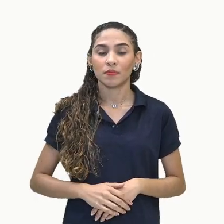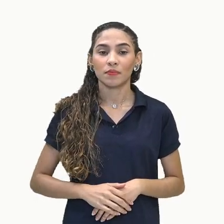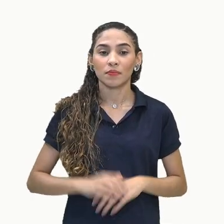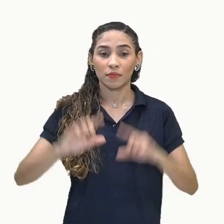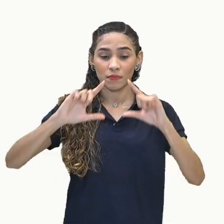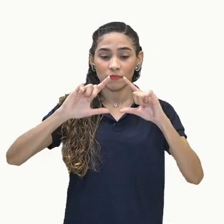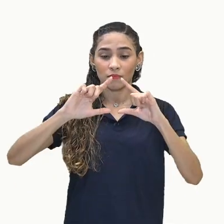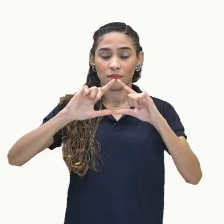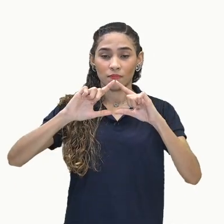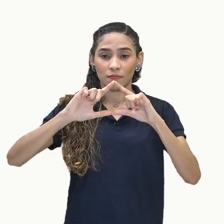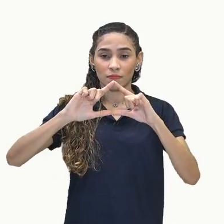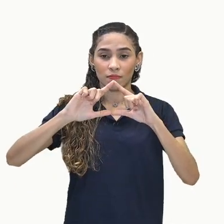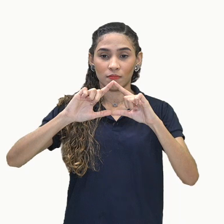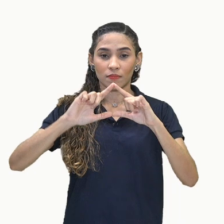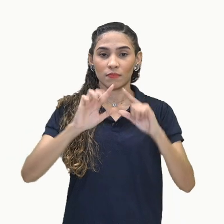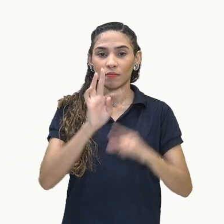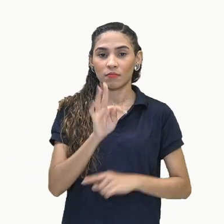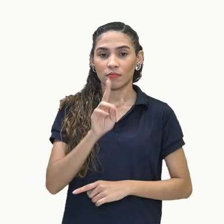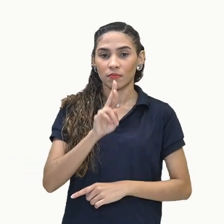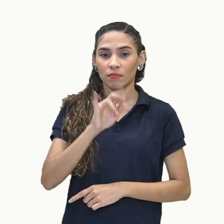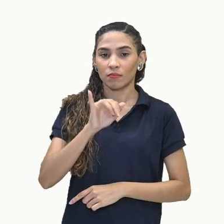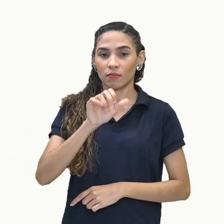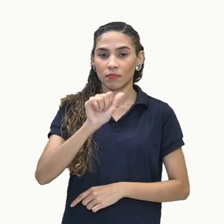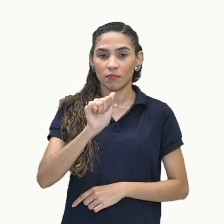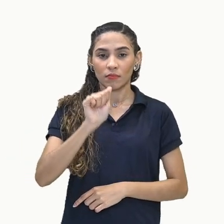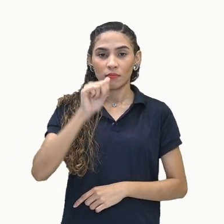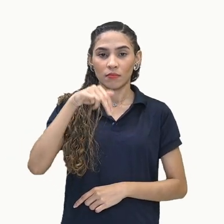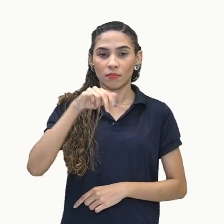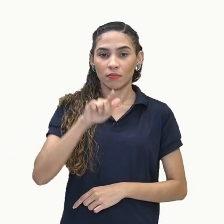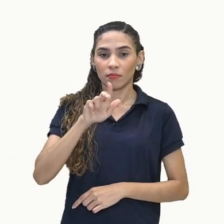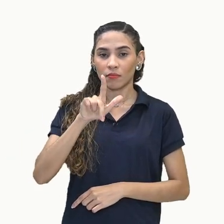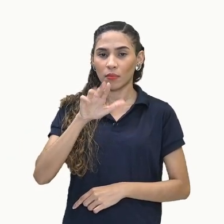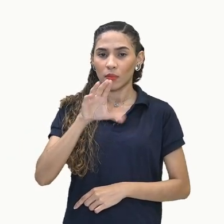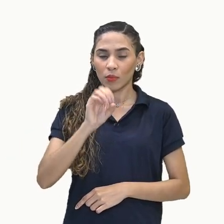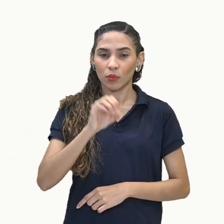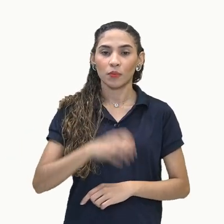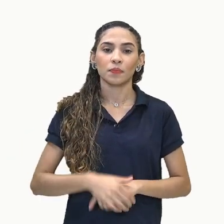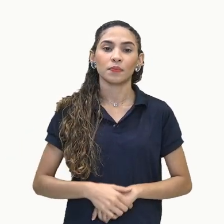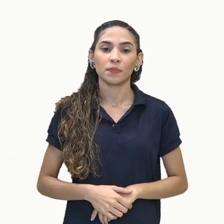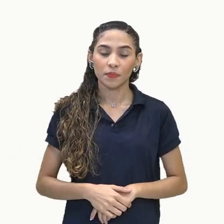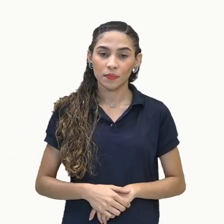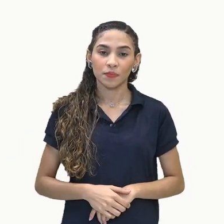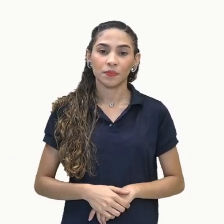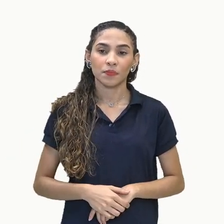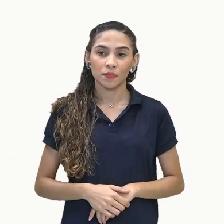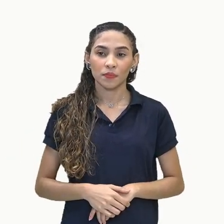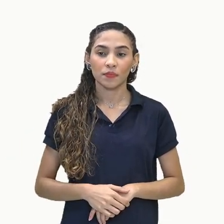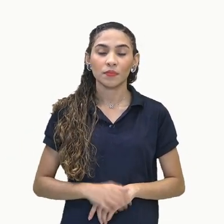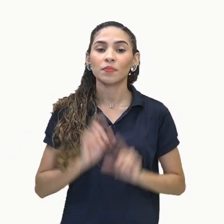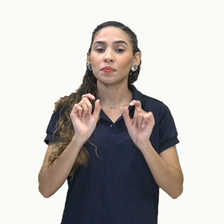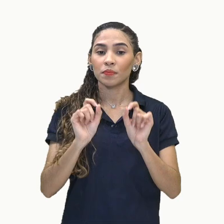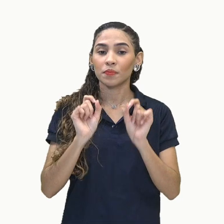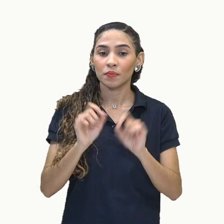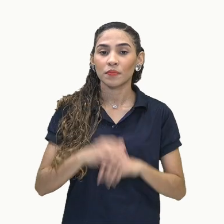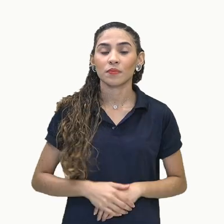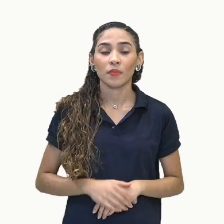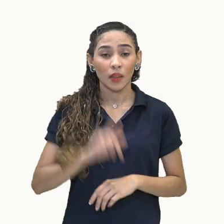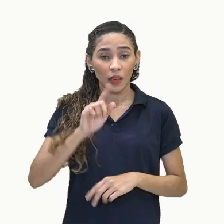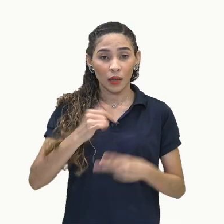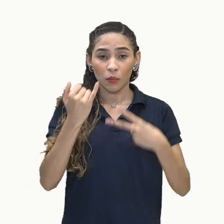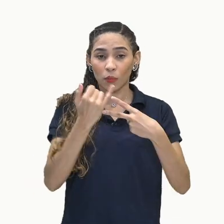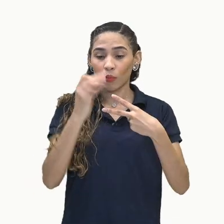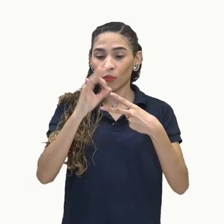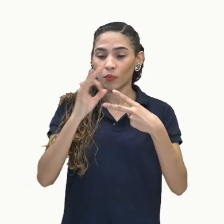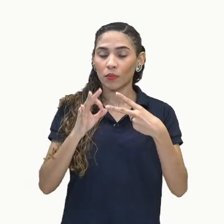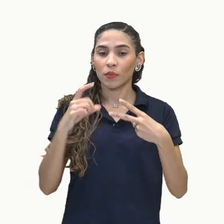nosso triângulo. Acredito que todos conhecem um triângulo, tá? Triângulo é o quê? É um polígono que